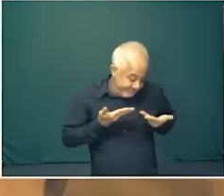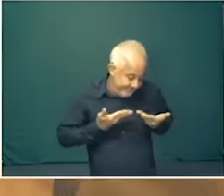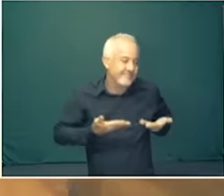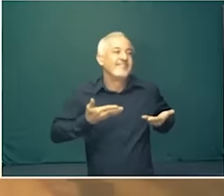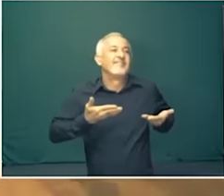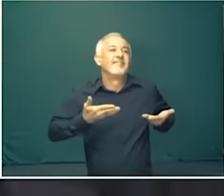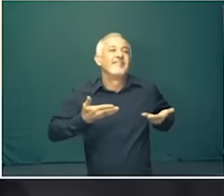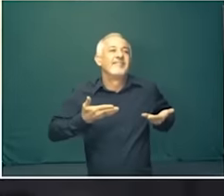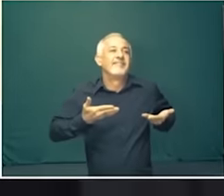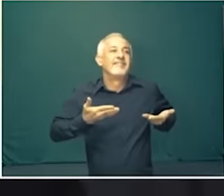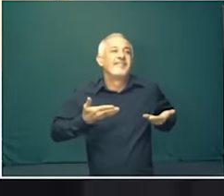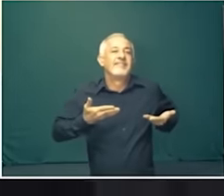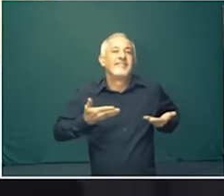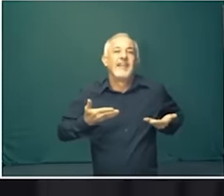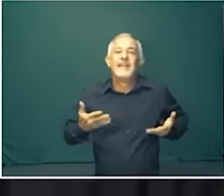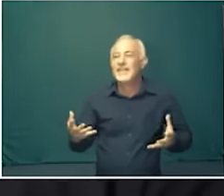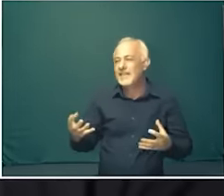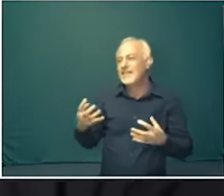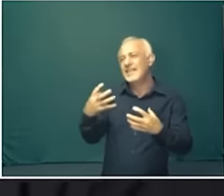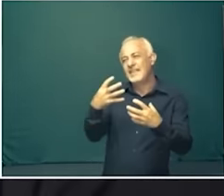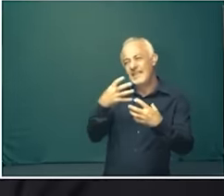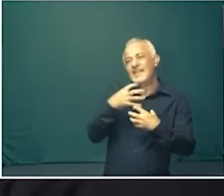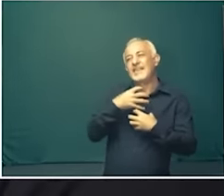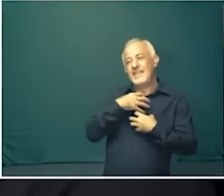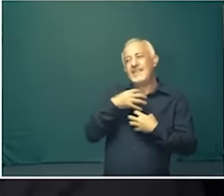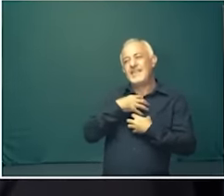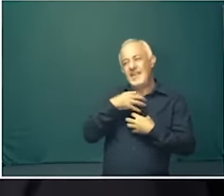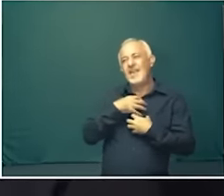coração, sente sua